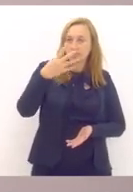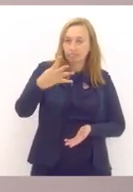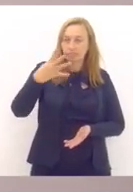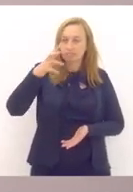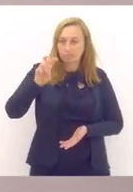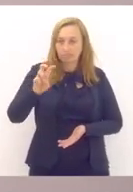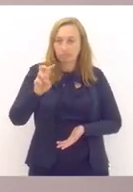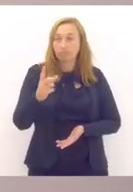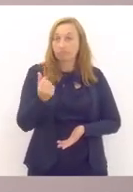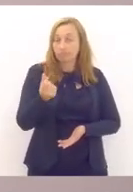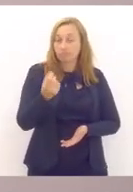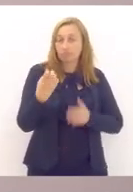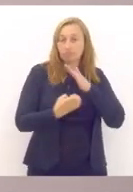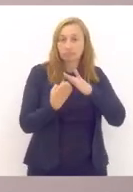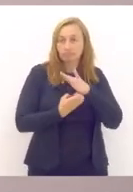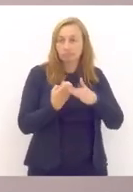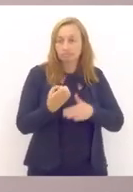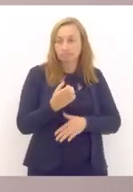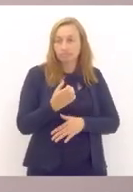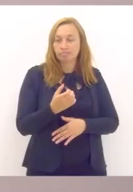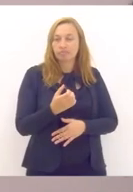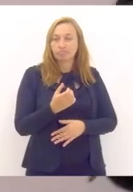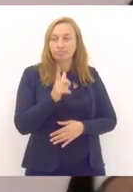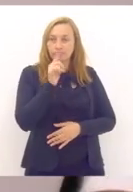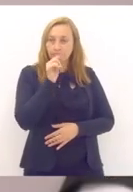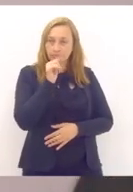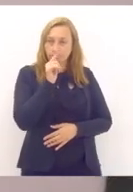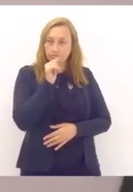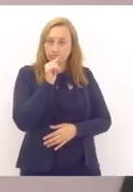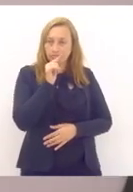fonte 145, na educação não entra no índice.